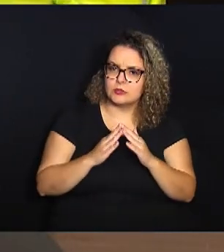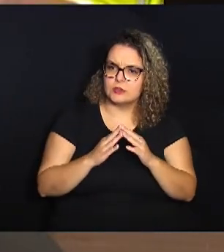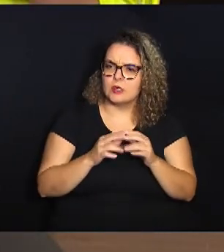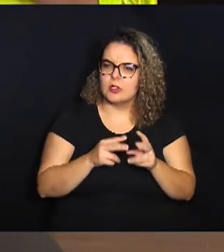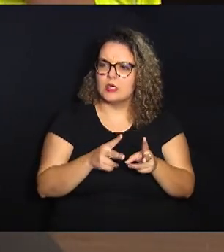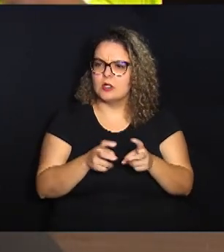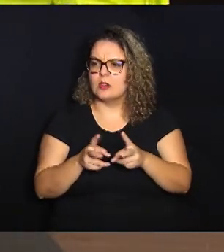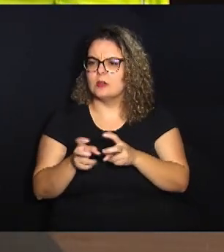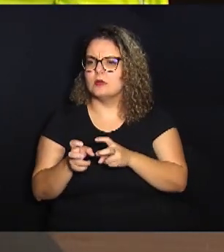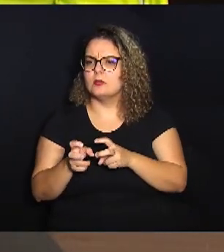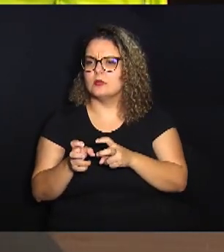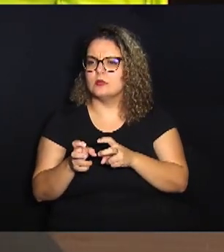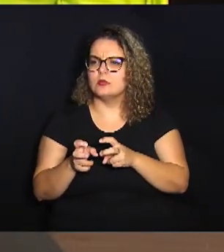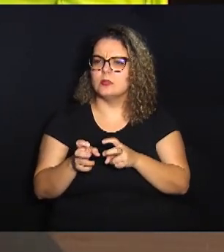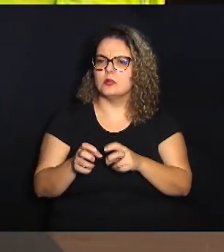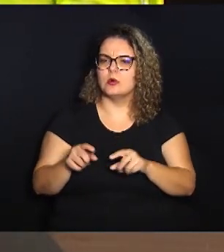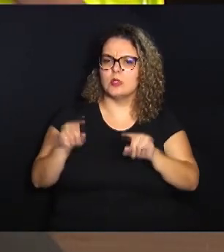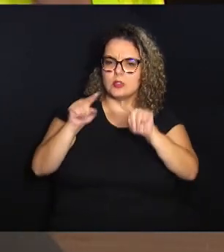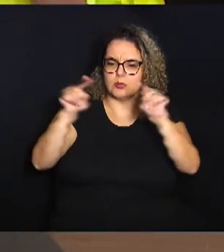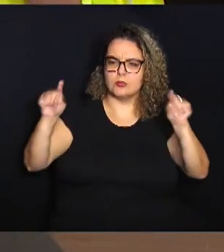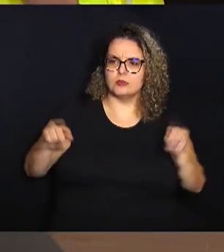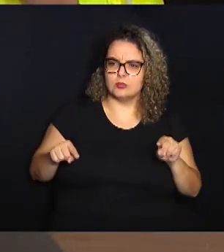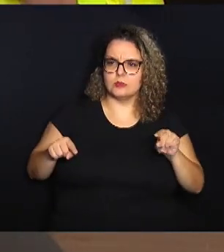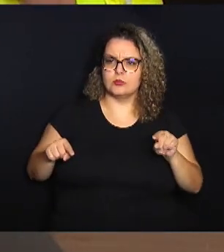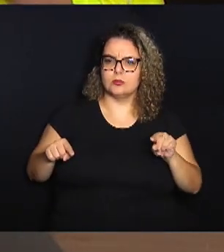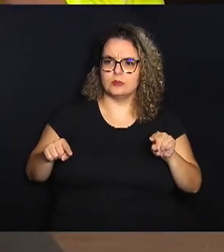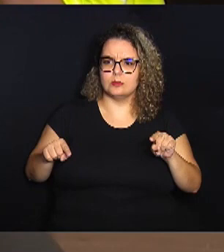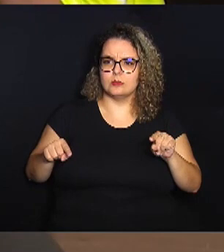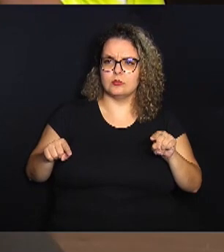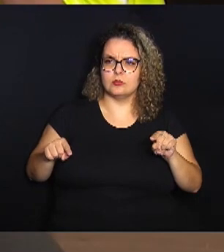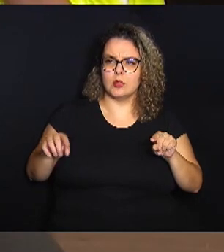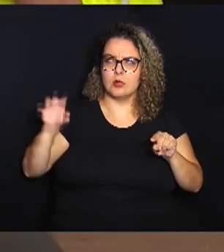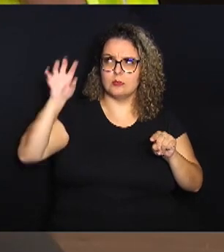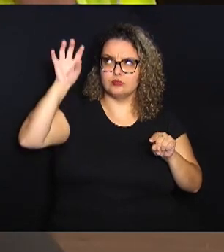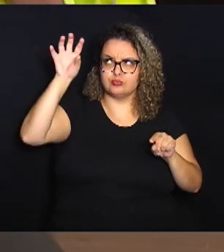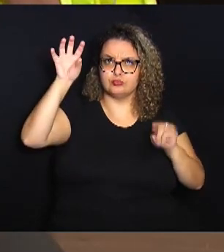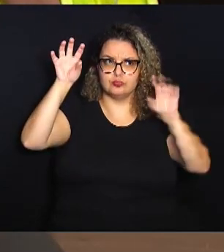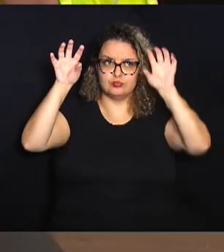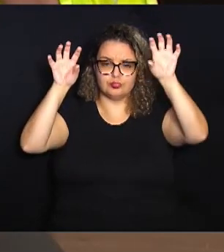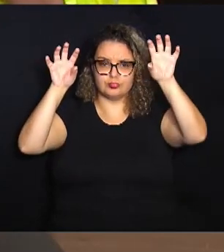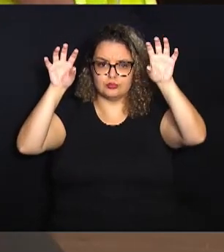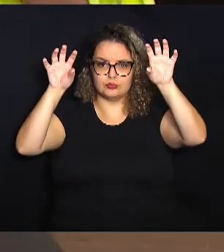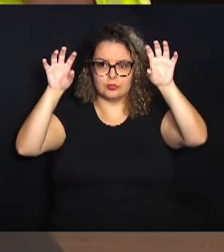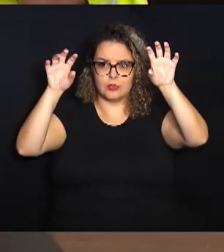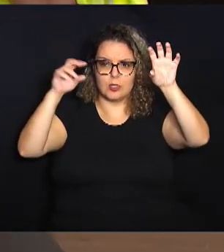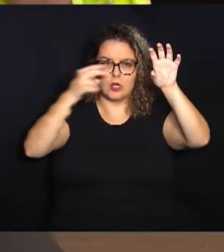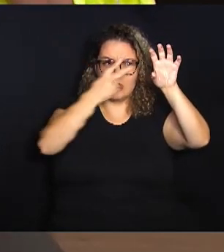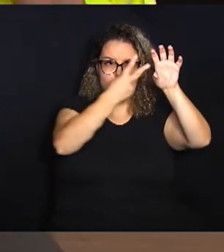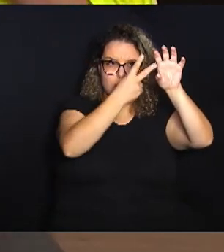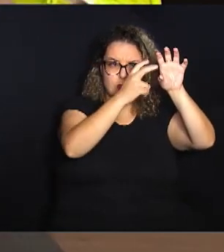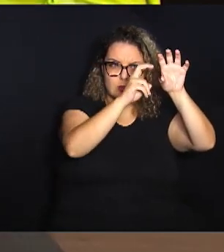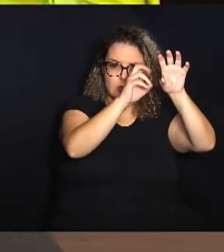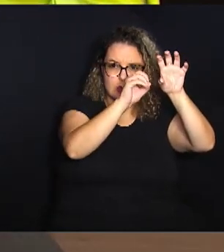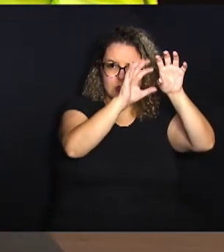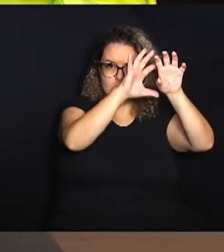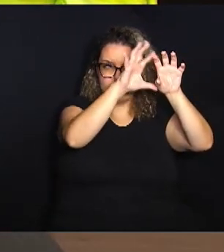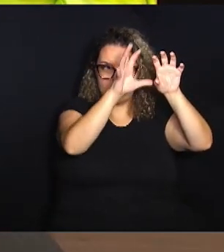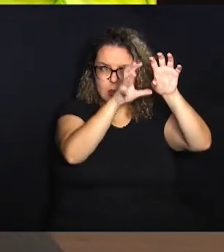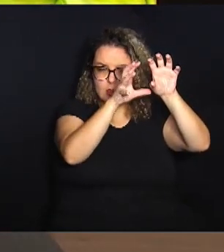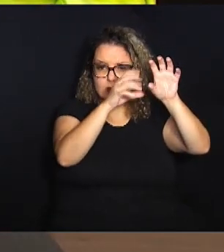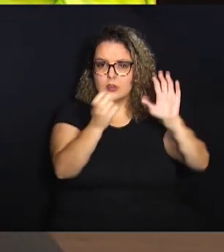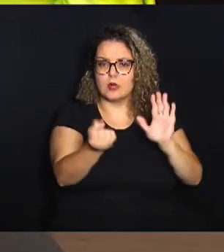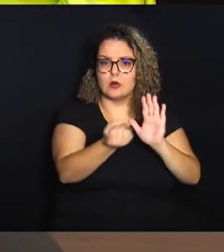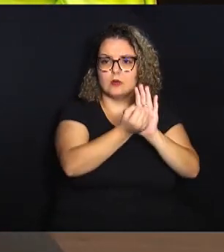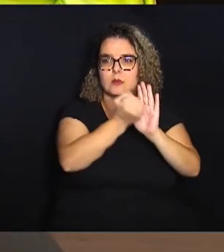reparou que no cantinho direito do seu vídeo tem uma marca d'água com 250 e um símbolo, que é o símbolo aqui da